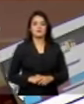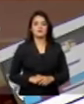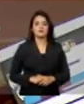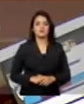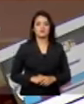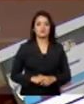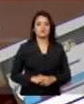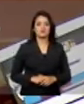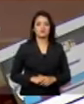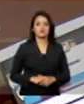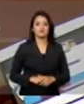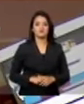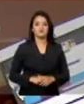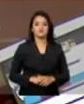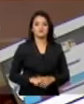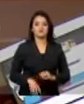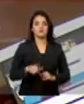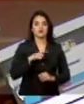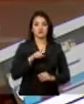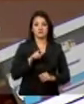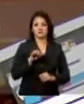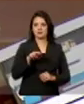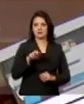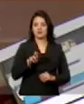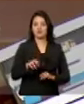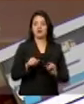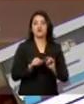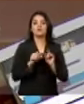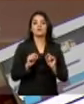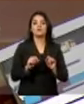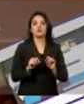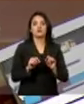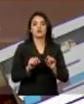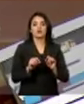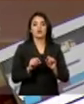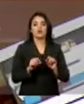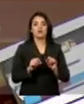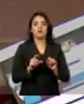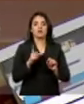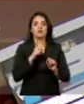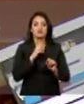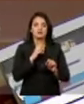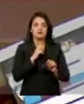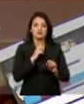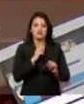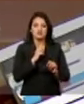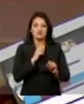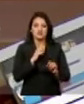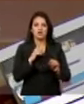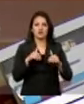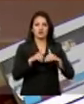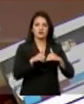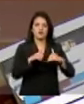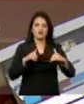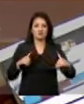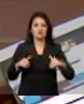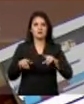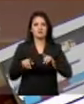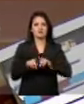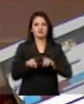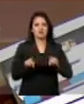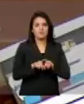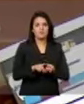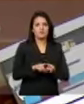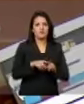as liminares, o afastamento das regras a flexibilizarem a cessão